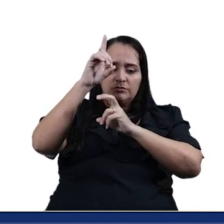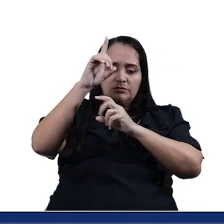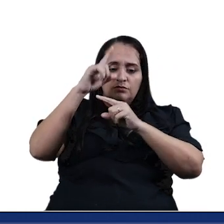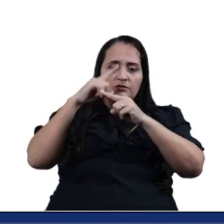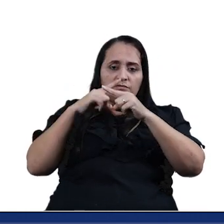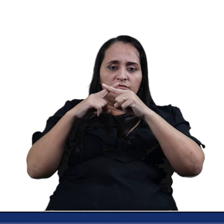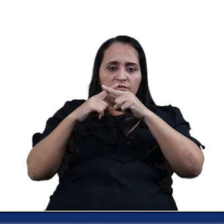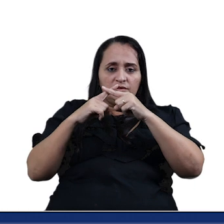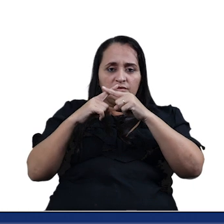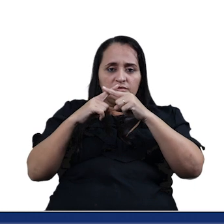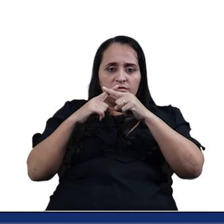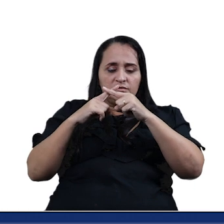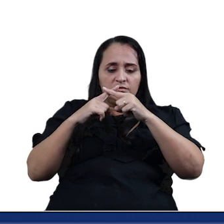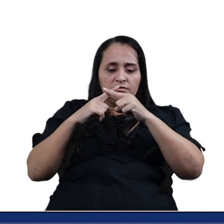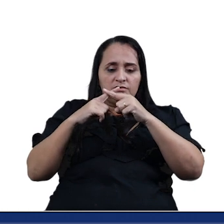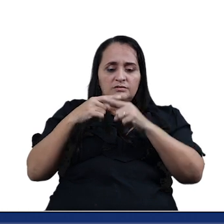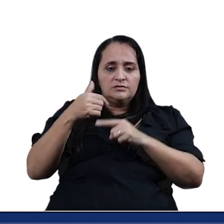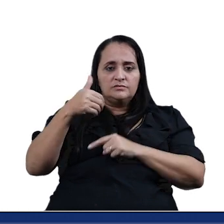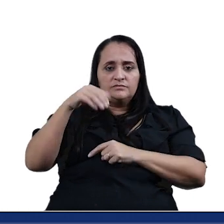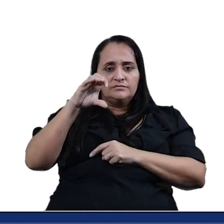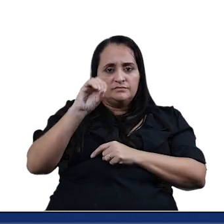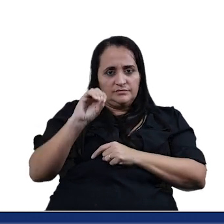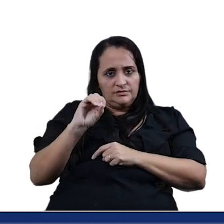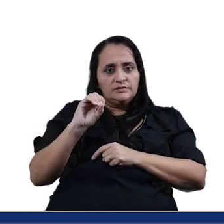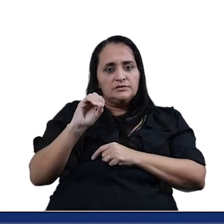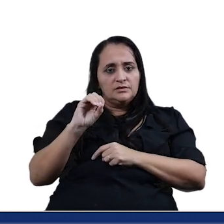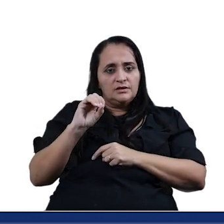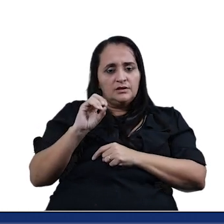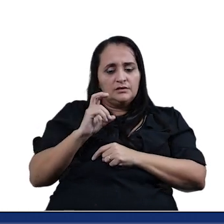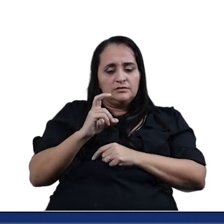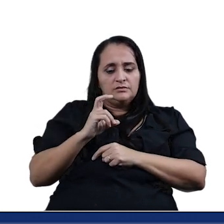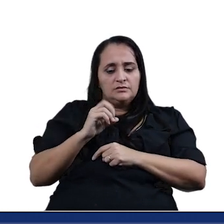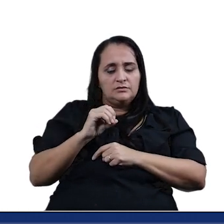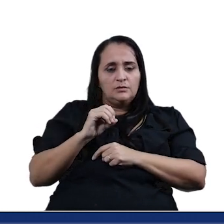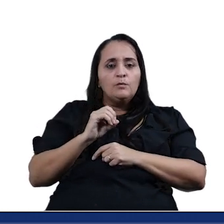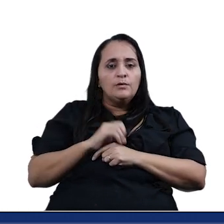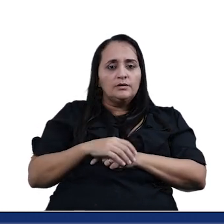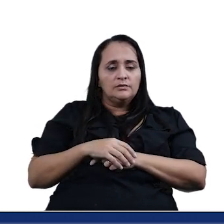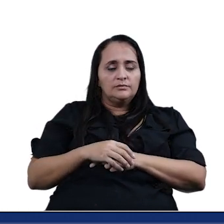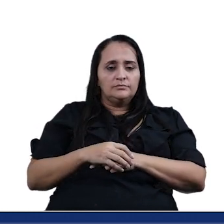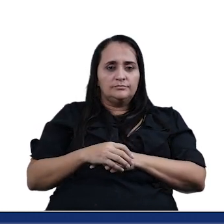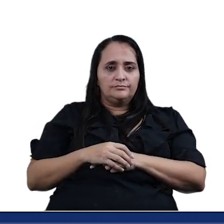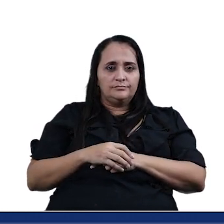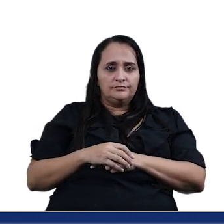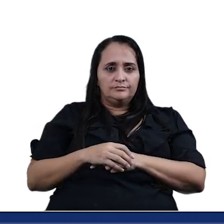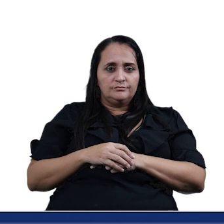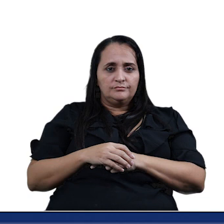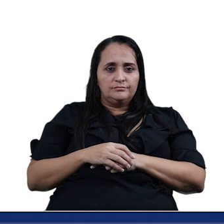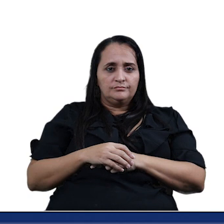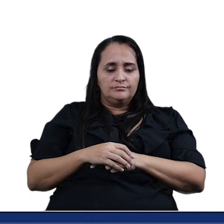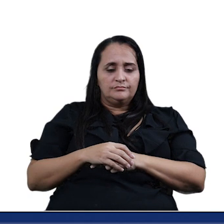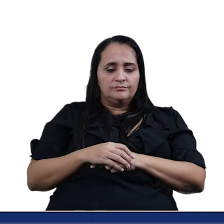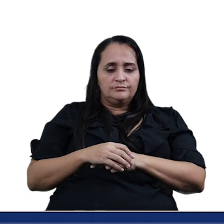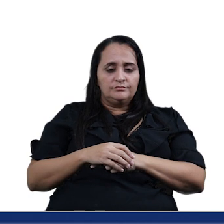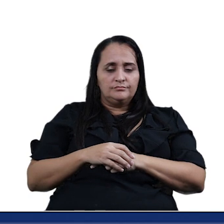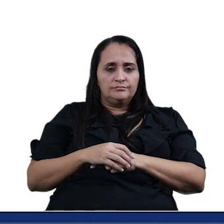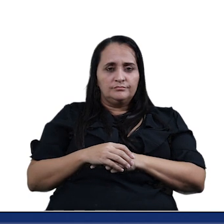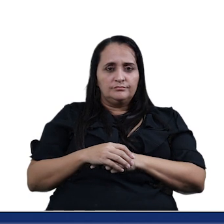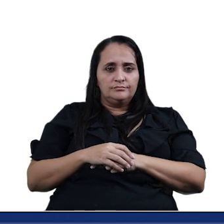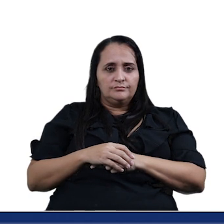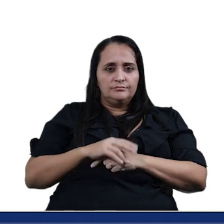5 vezes a dezena. Então, 5 vezes 10, que